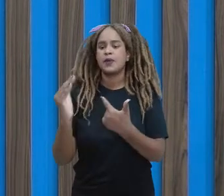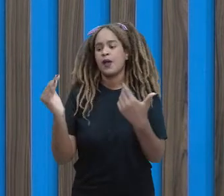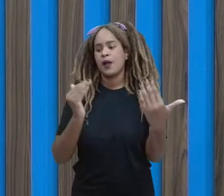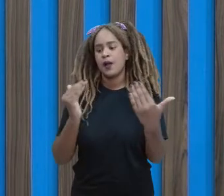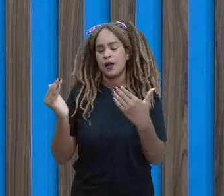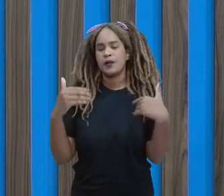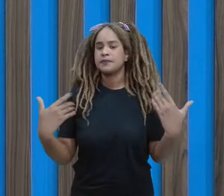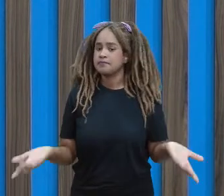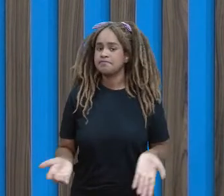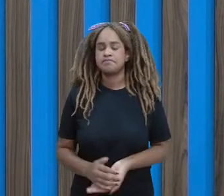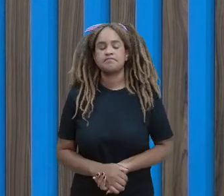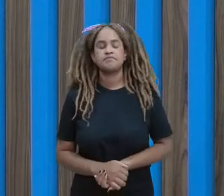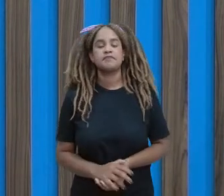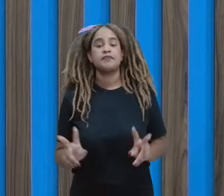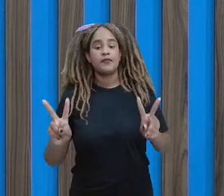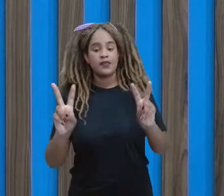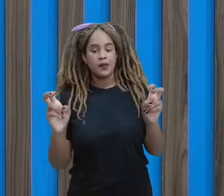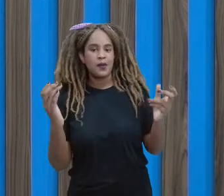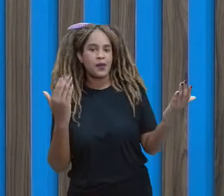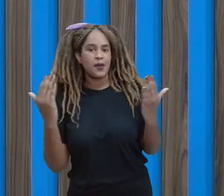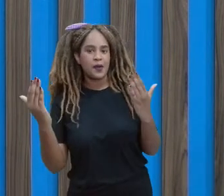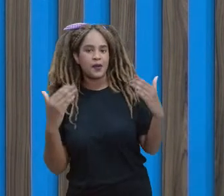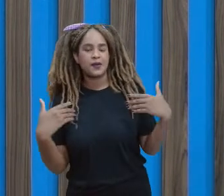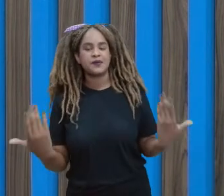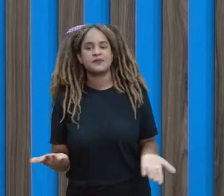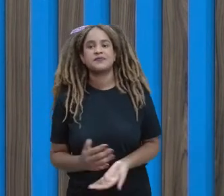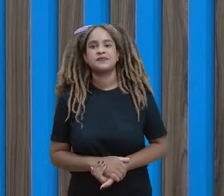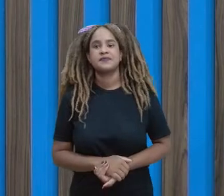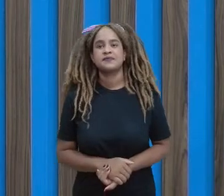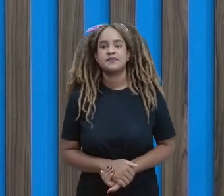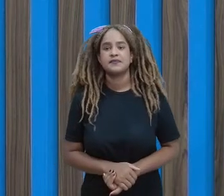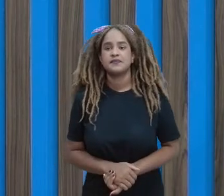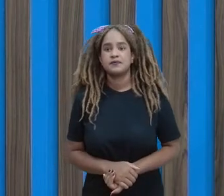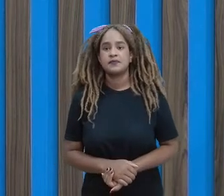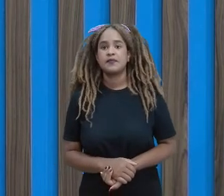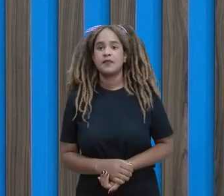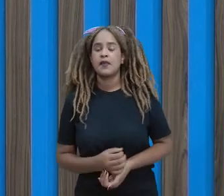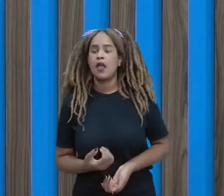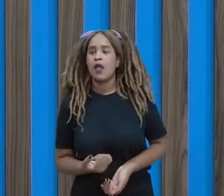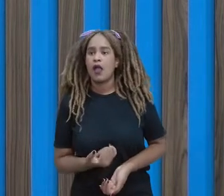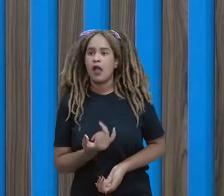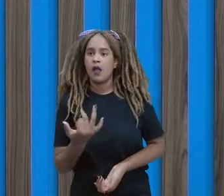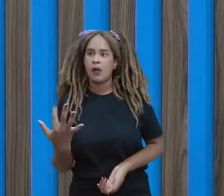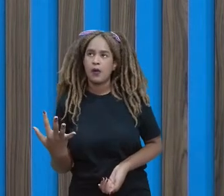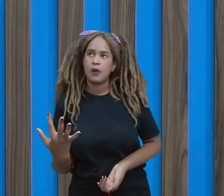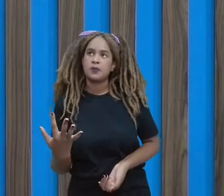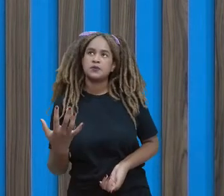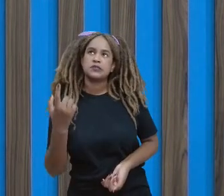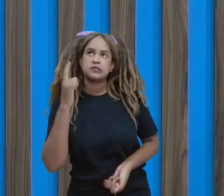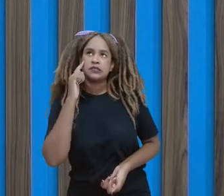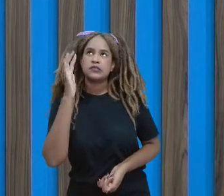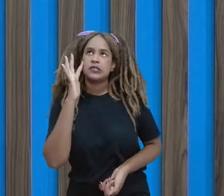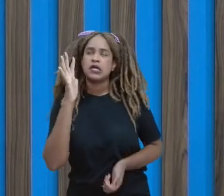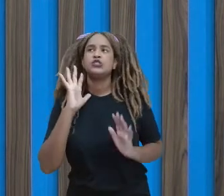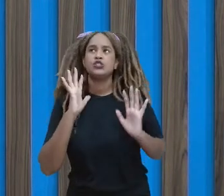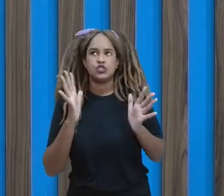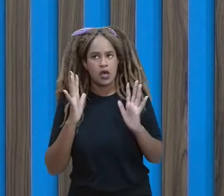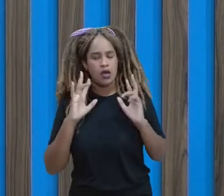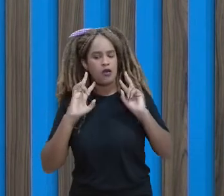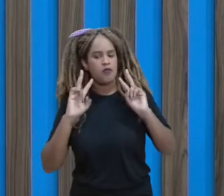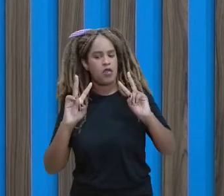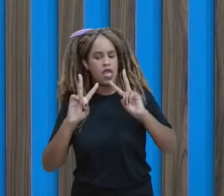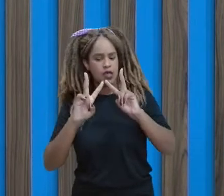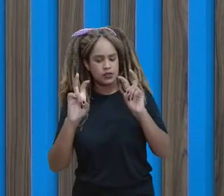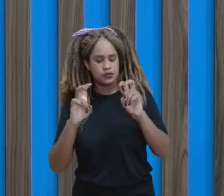né? E para falar em comparação, Carol, né, eu acho que alguns devem estar assim. Eu já vi falar de polos, né? A questão